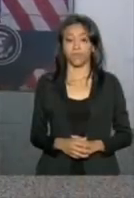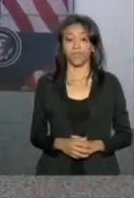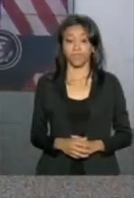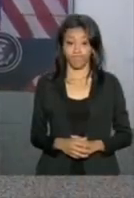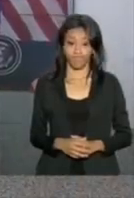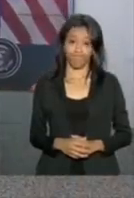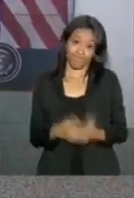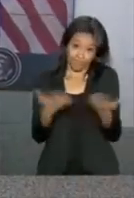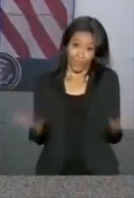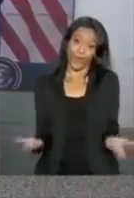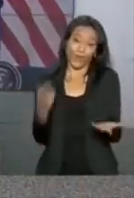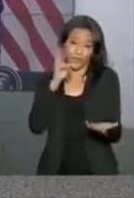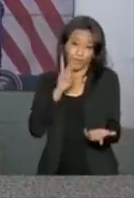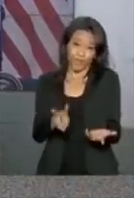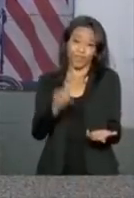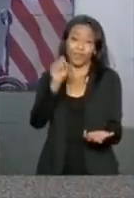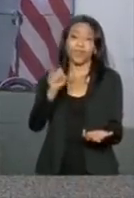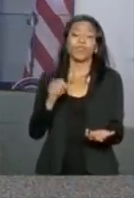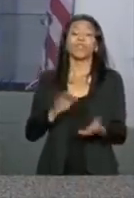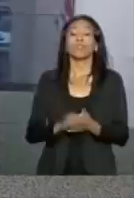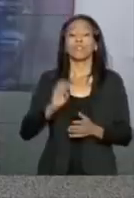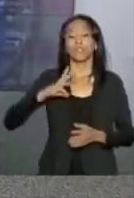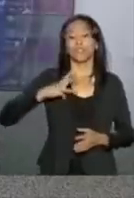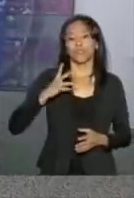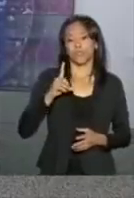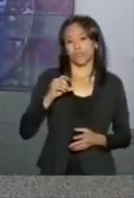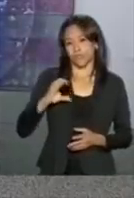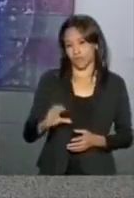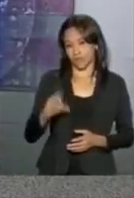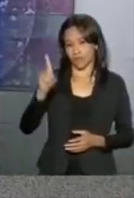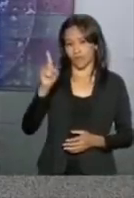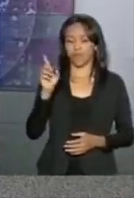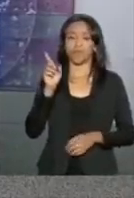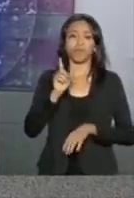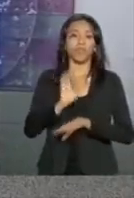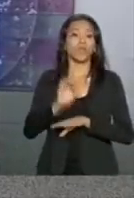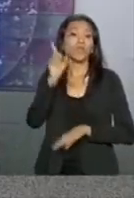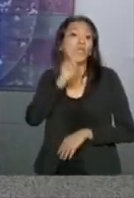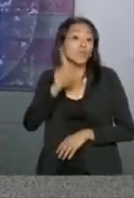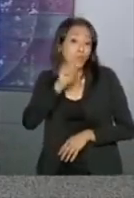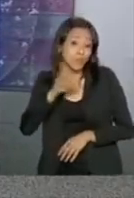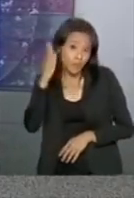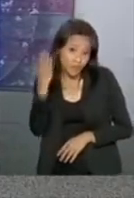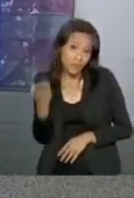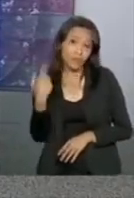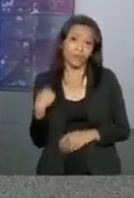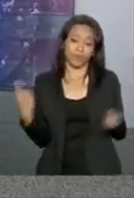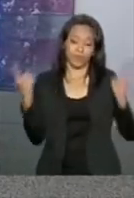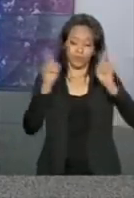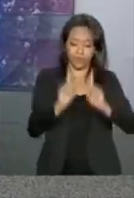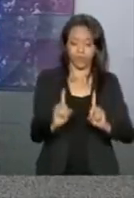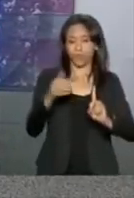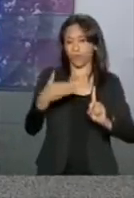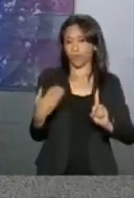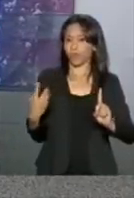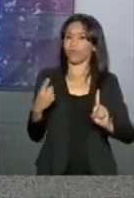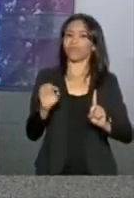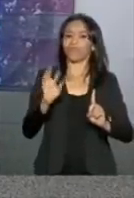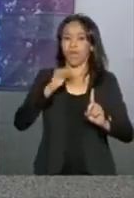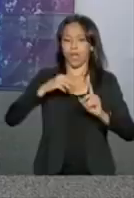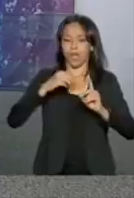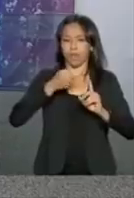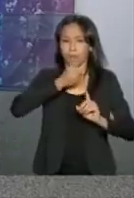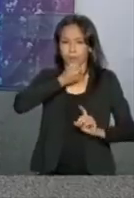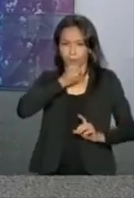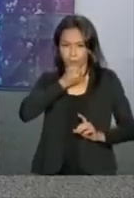Nós acabamos de assistir direto de Washington a declaração à imprensa do presidente Jair Bolsonaro ao lado do presidente dos Estados Unidos, Donald